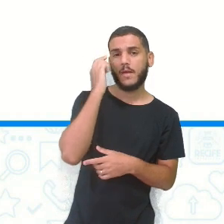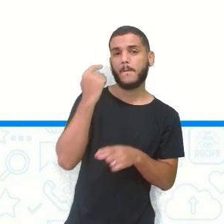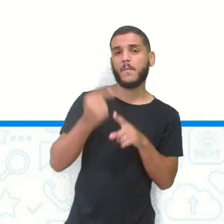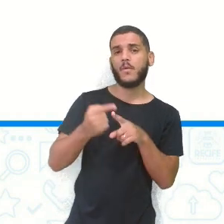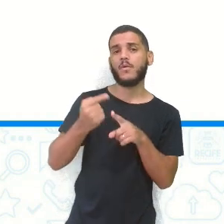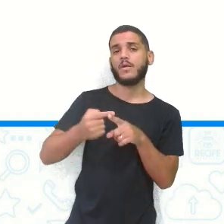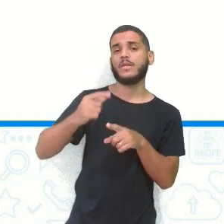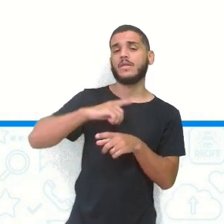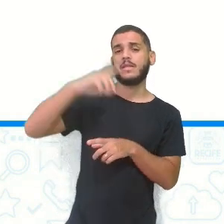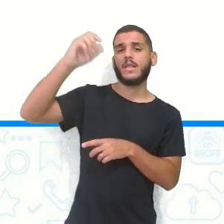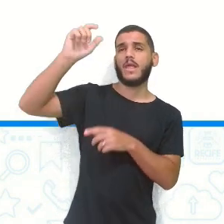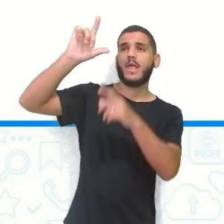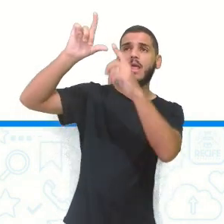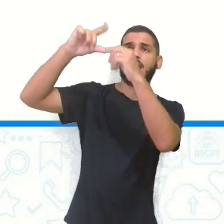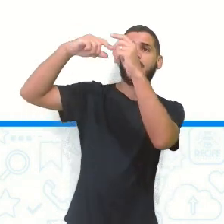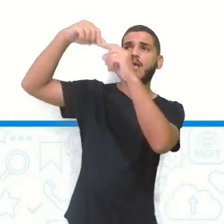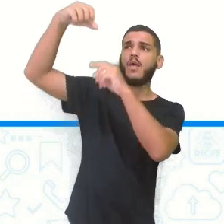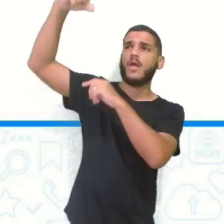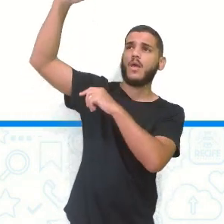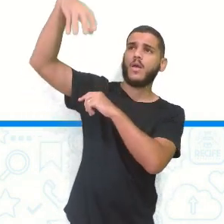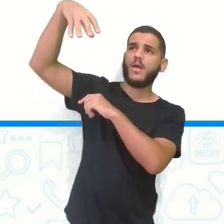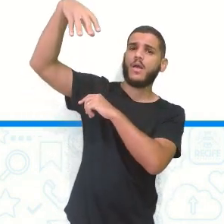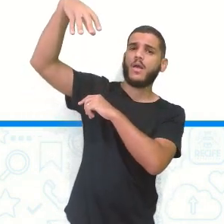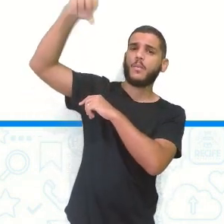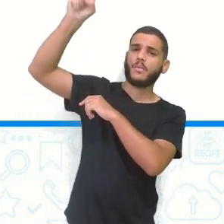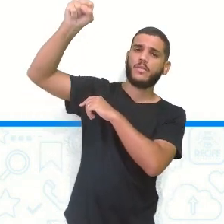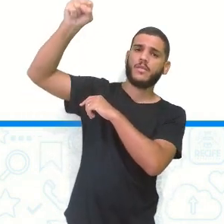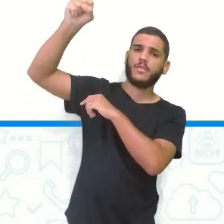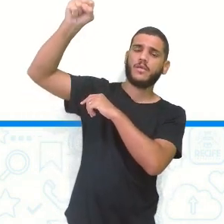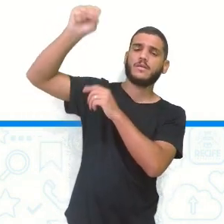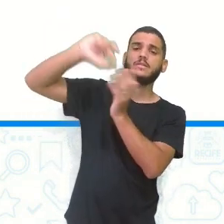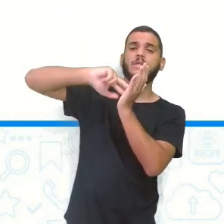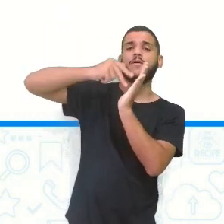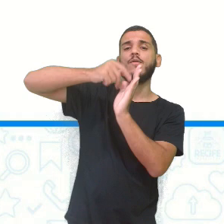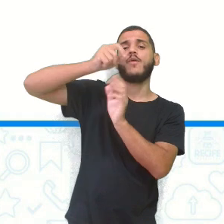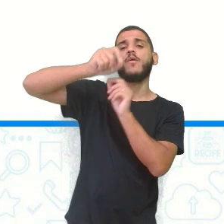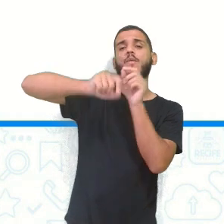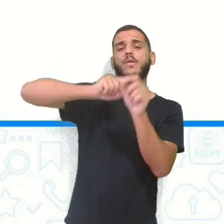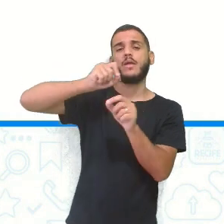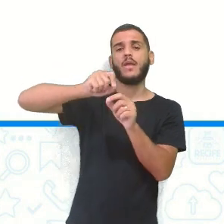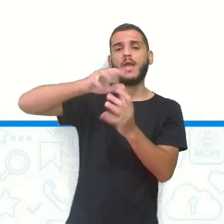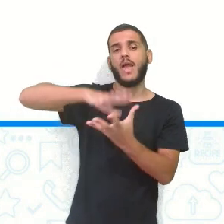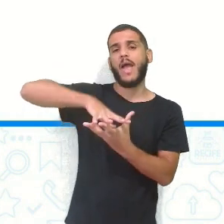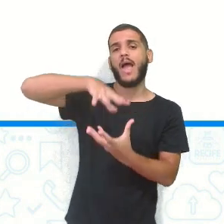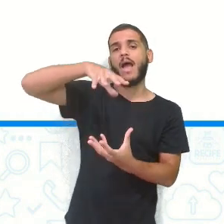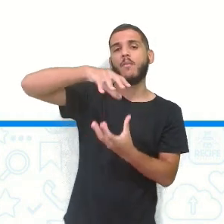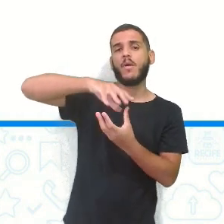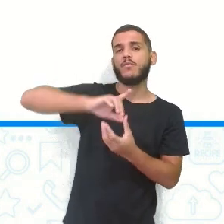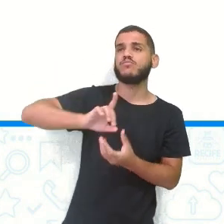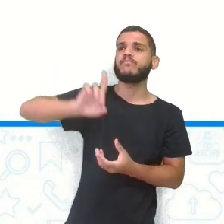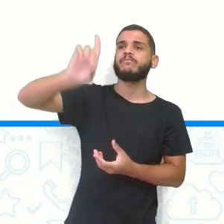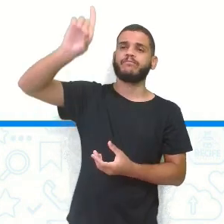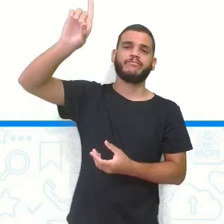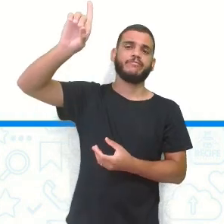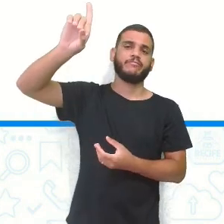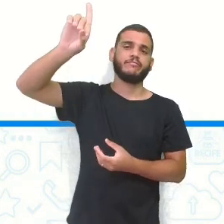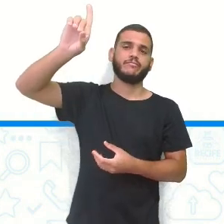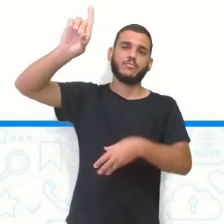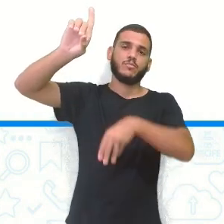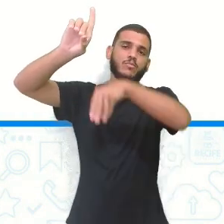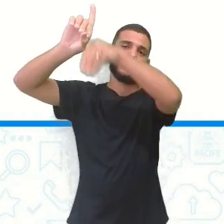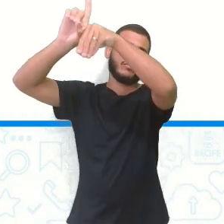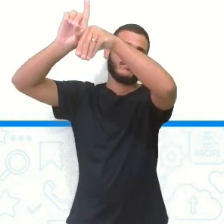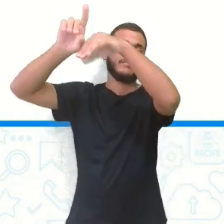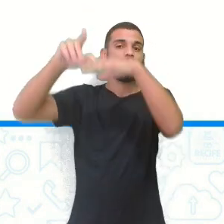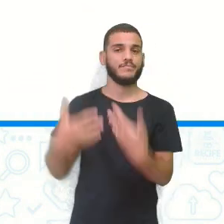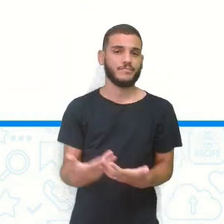se apaga, é uma alma que sobe para Deus. É o que dizia a avó da menina, que ela tanto